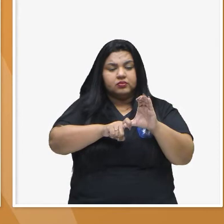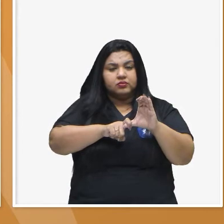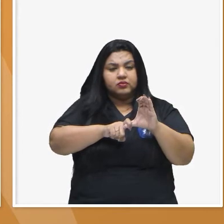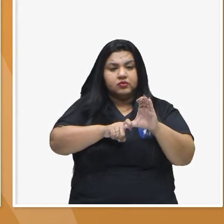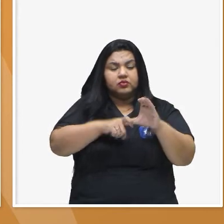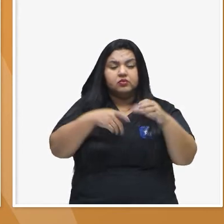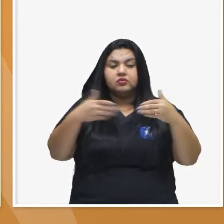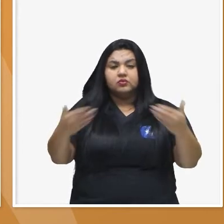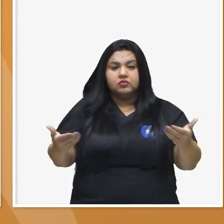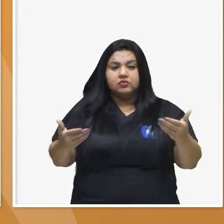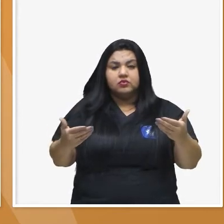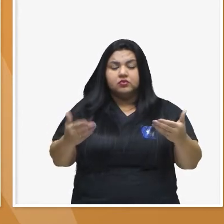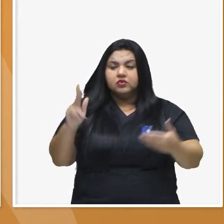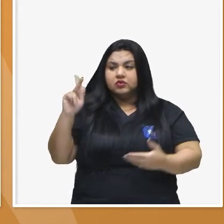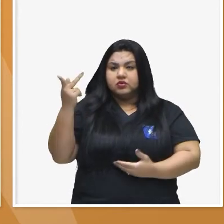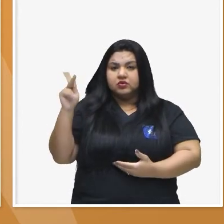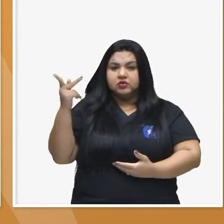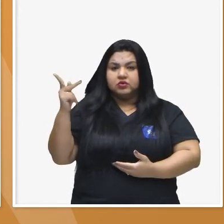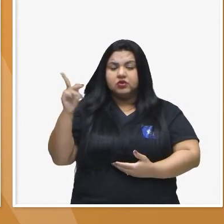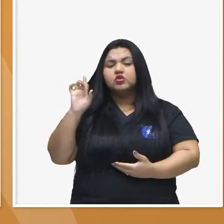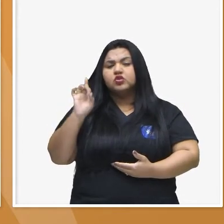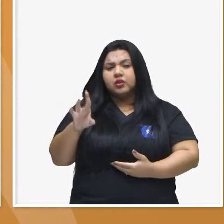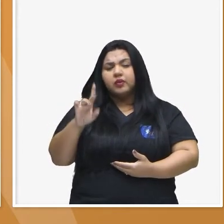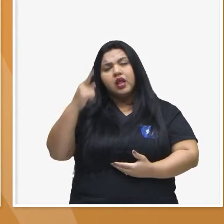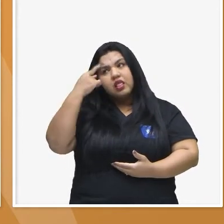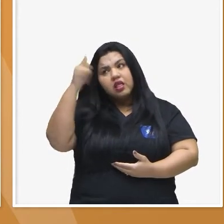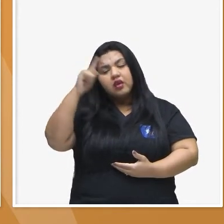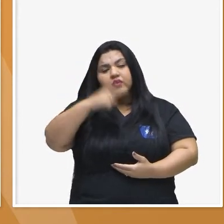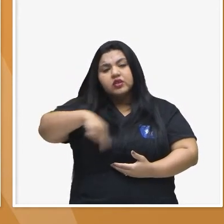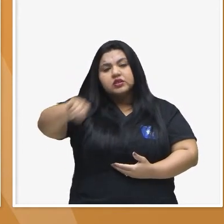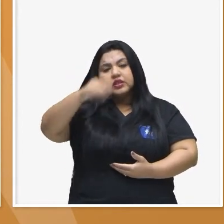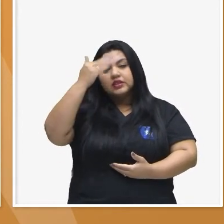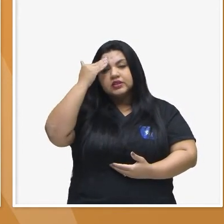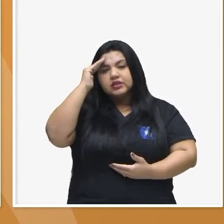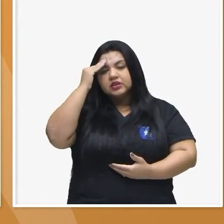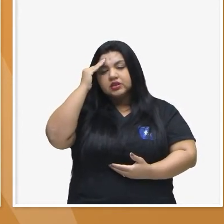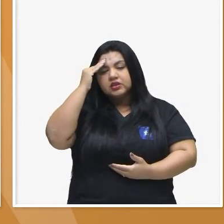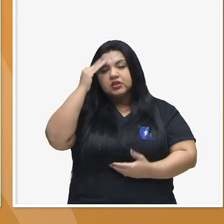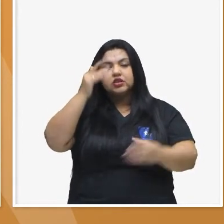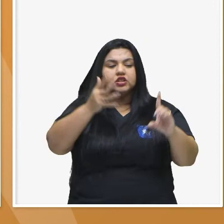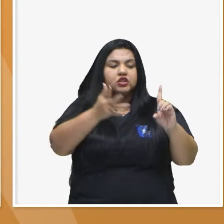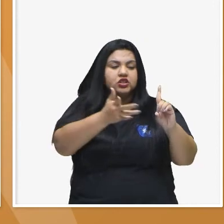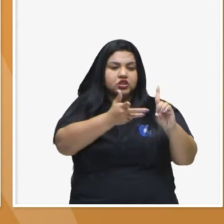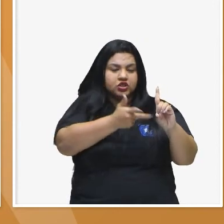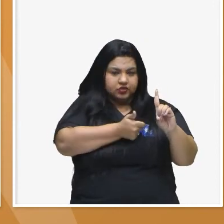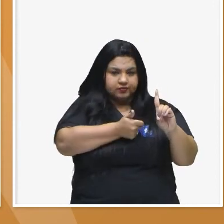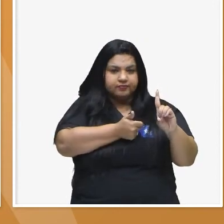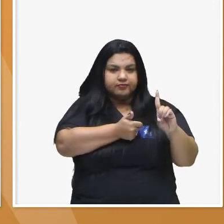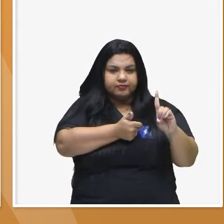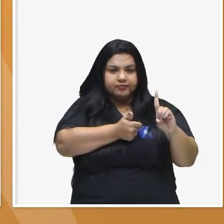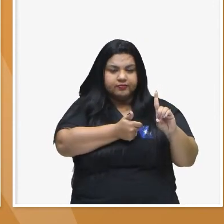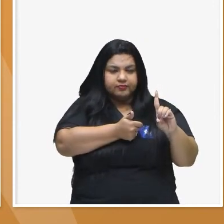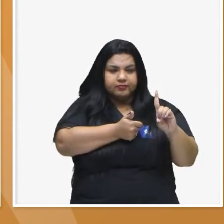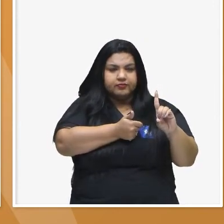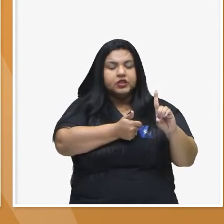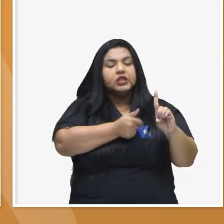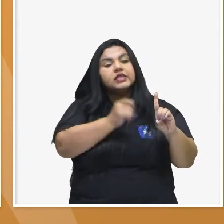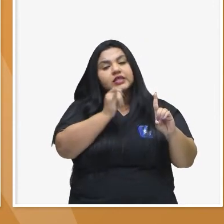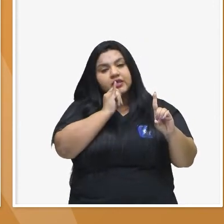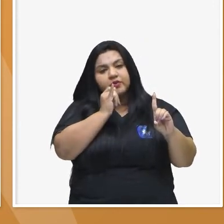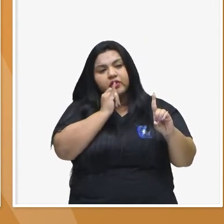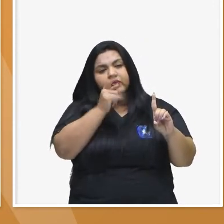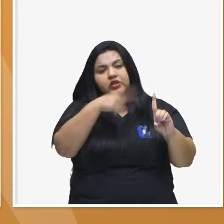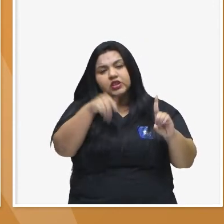Então, o Hegel, é só para dar ideia para vocês entenderem a dialética, né? Aqui nós estamos dando ideia de dialética, dando exemplos para